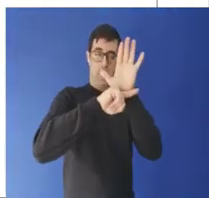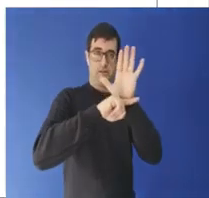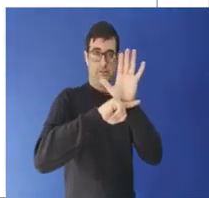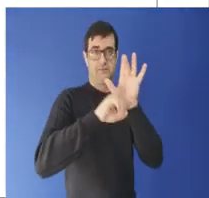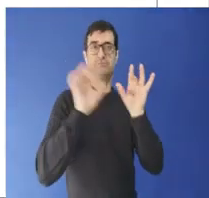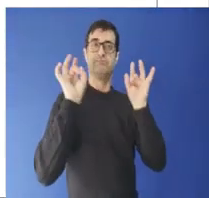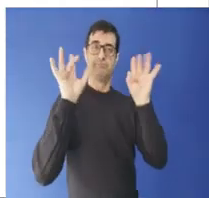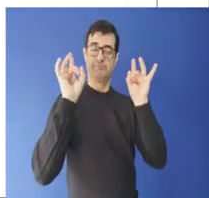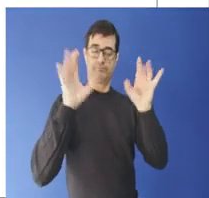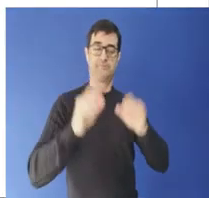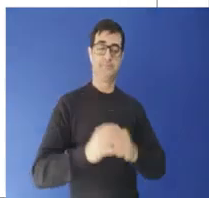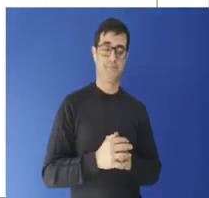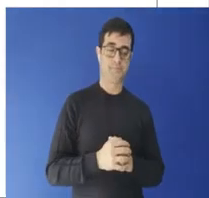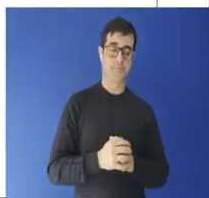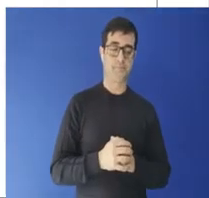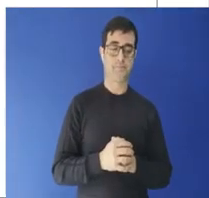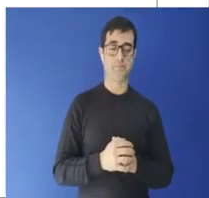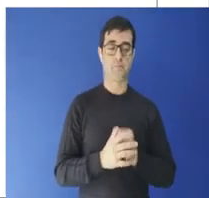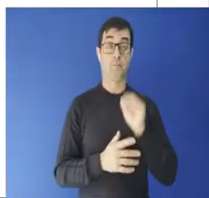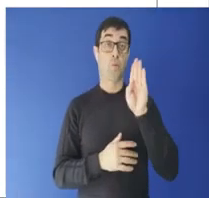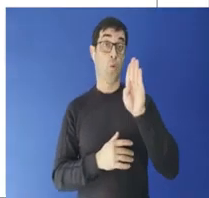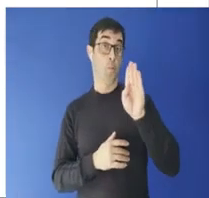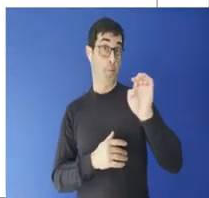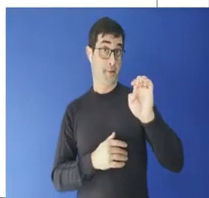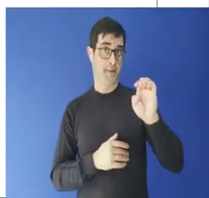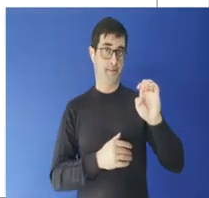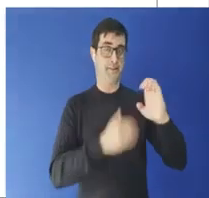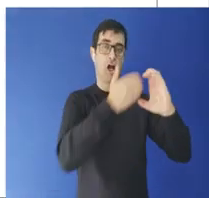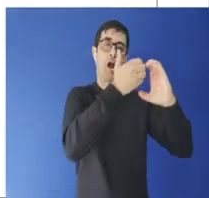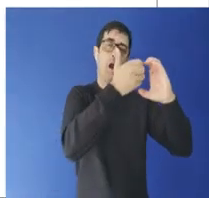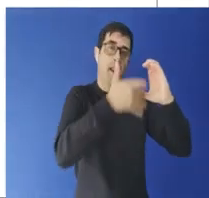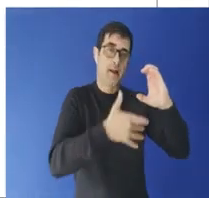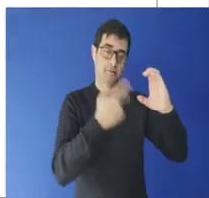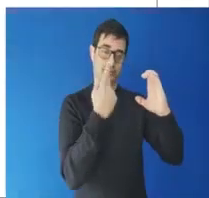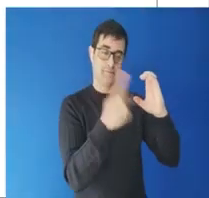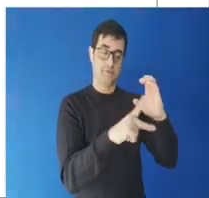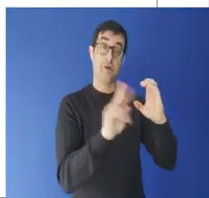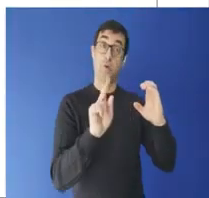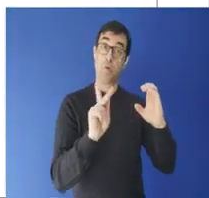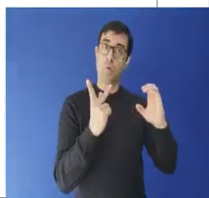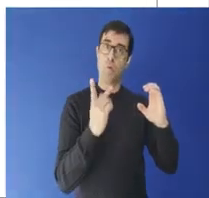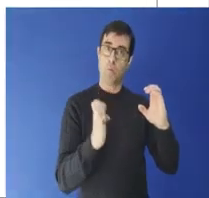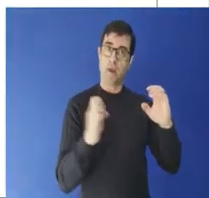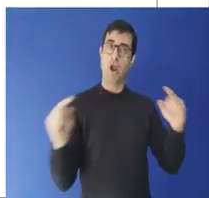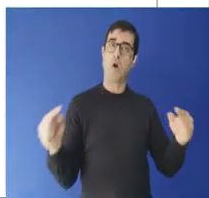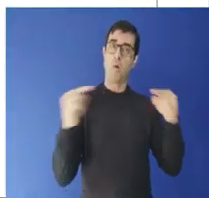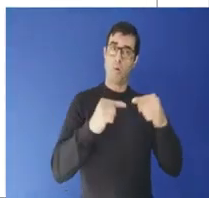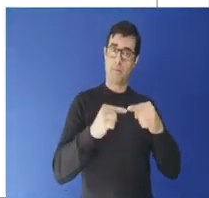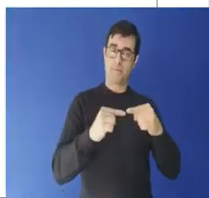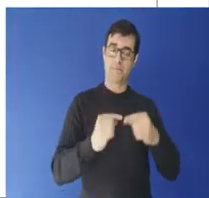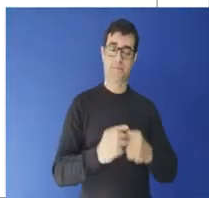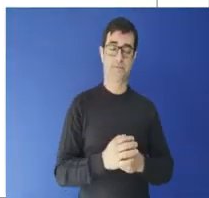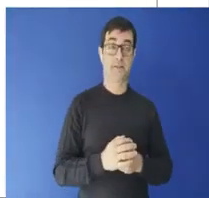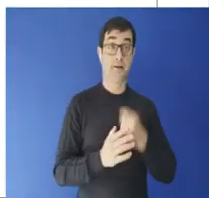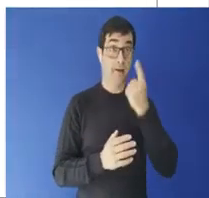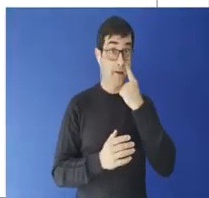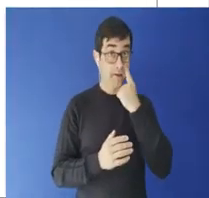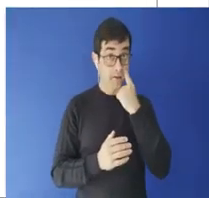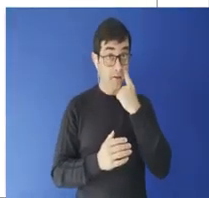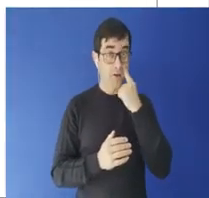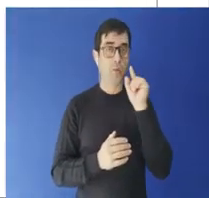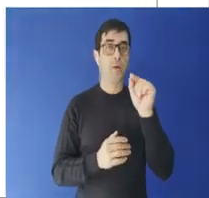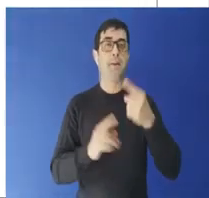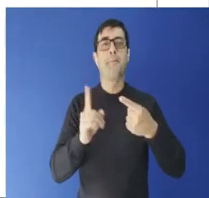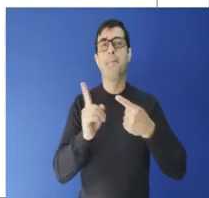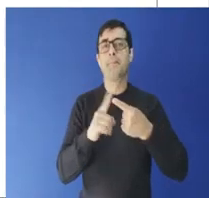O berílio, ele tem a configuração do hélio mais dois elétrons. O que eu quero chamar a atenção aqui?